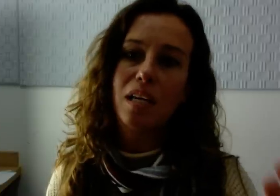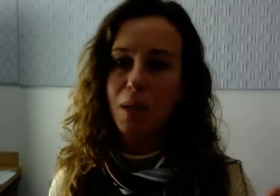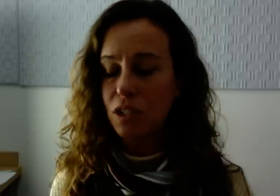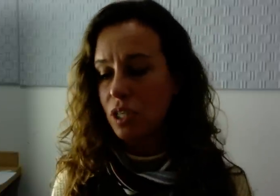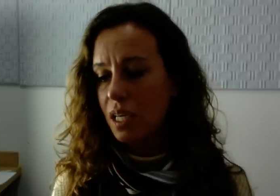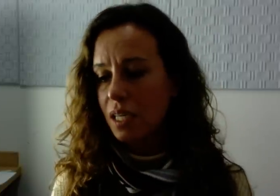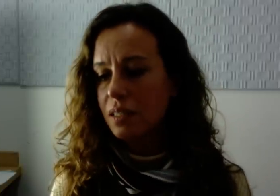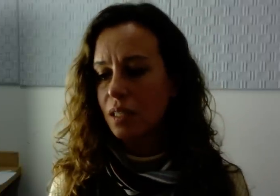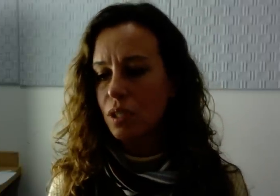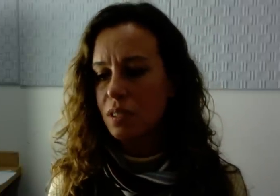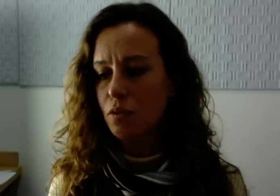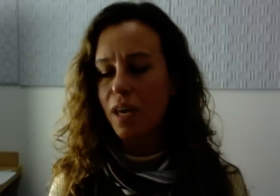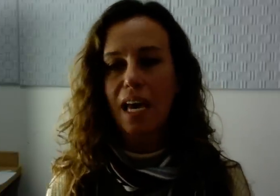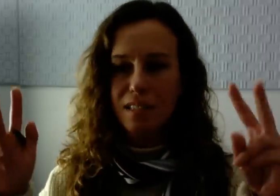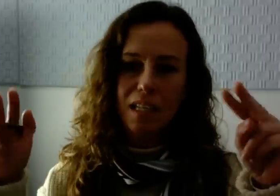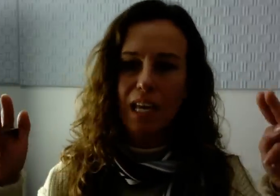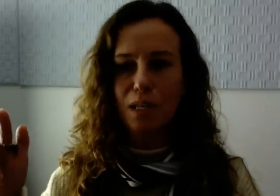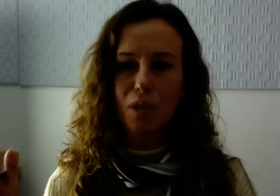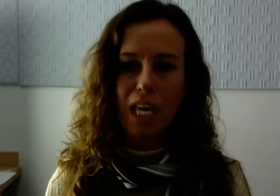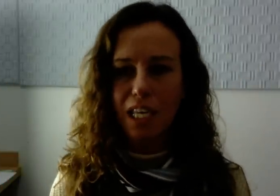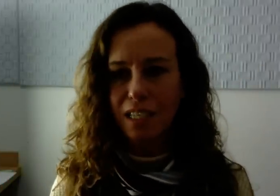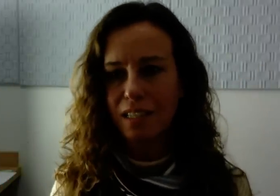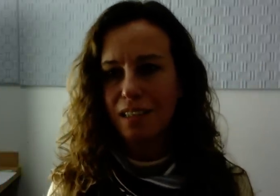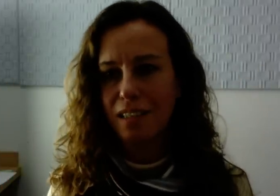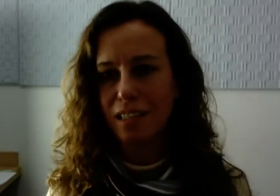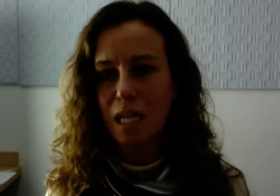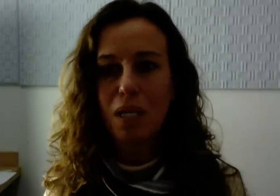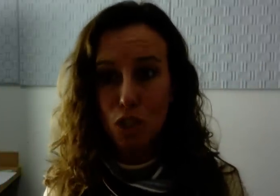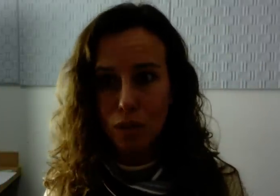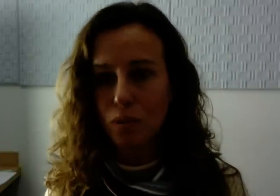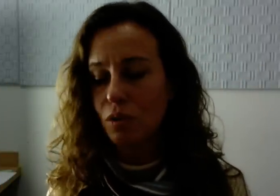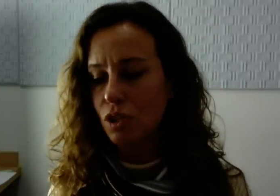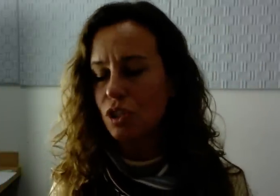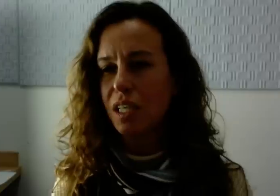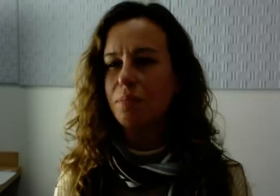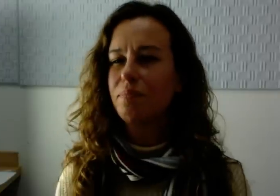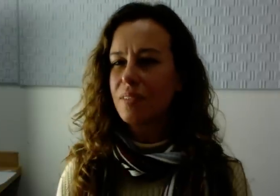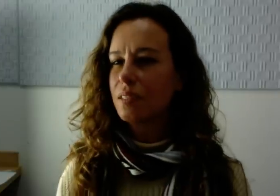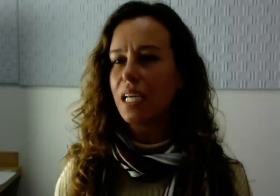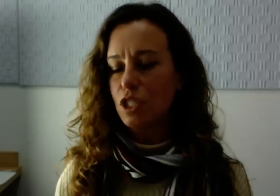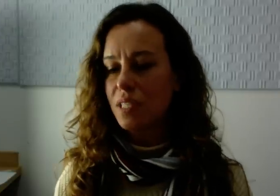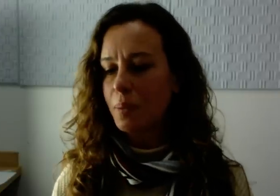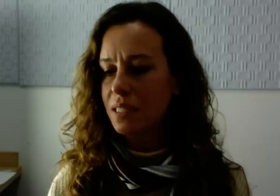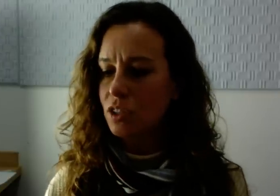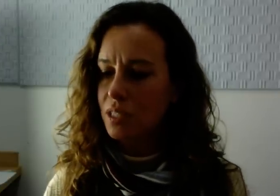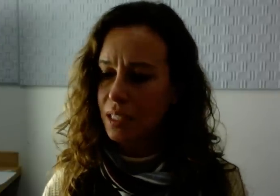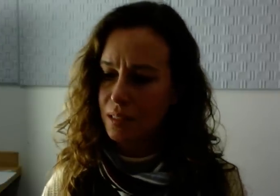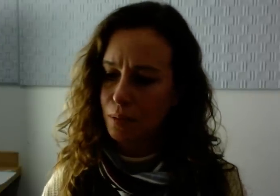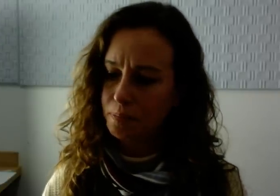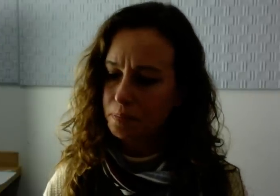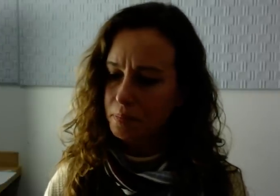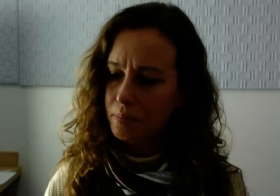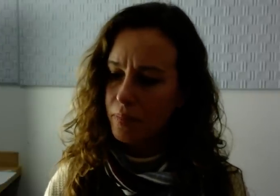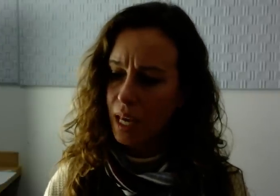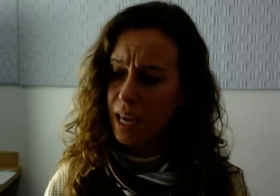não necessariamente tendo que desenvolver essa né que o q eh tá medindo Então acho que a gente tem que relativizar bastante essa